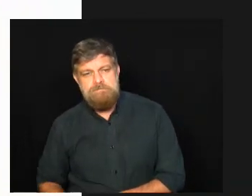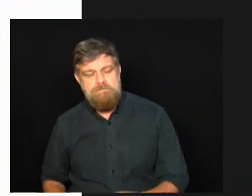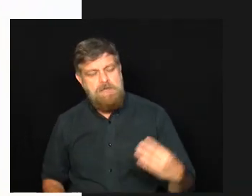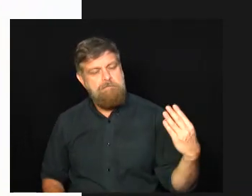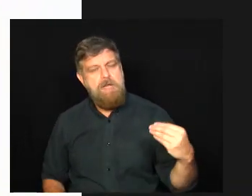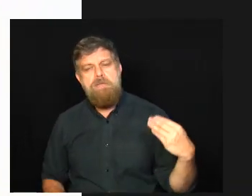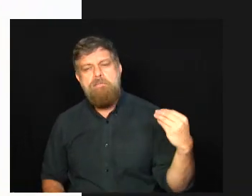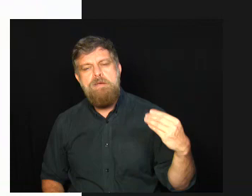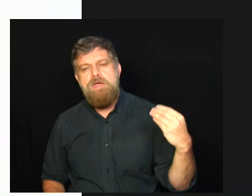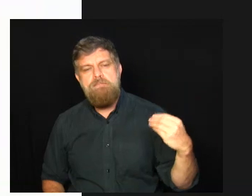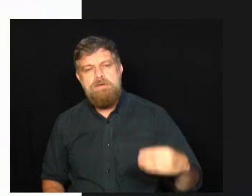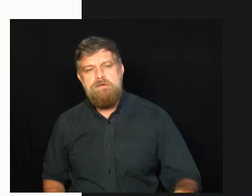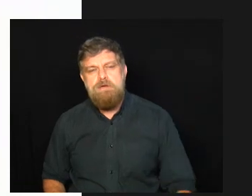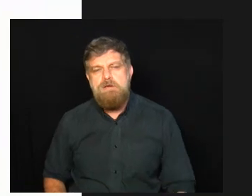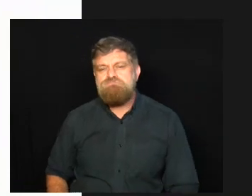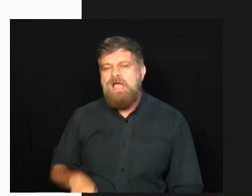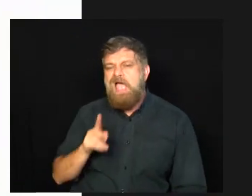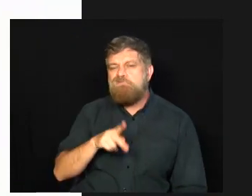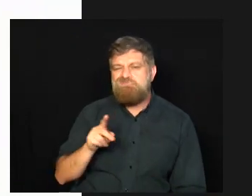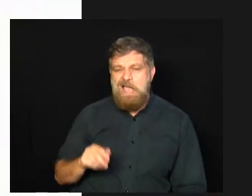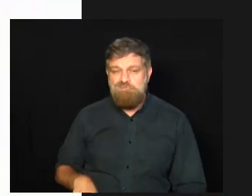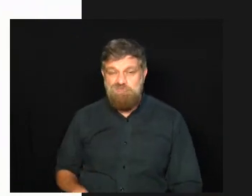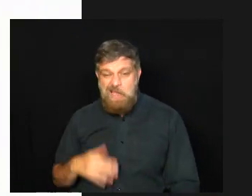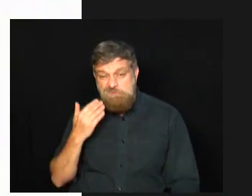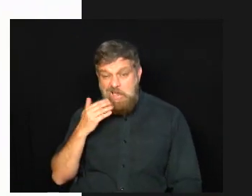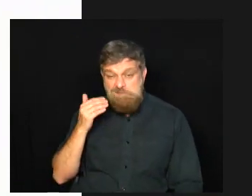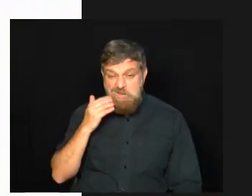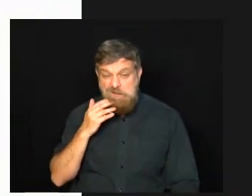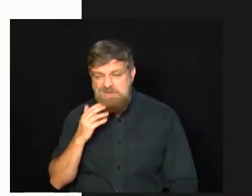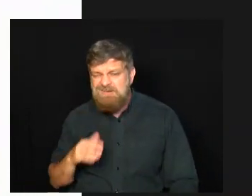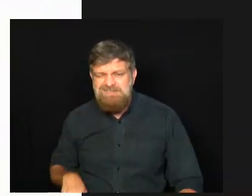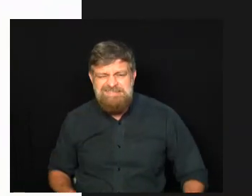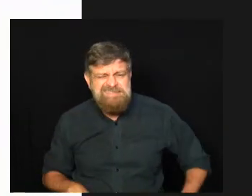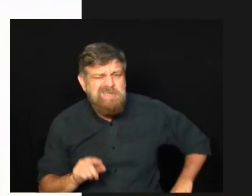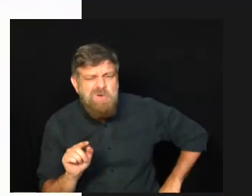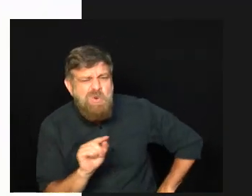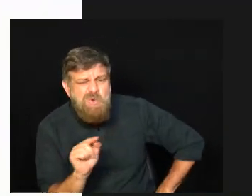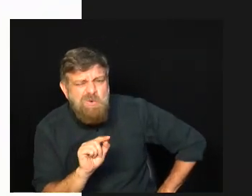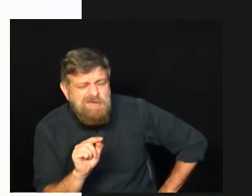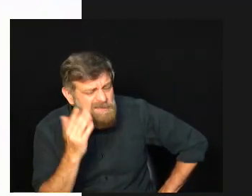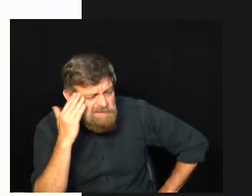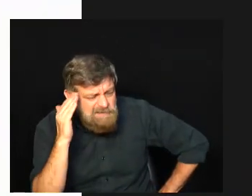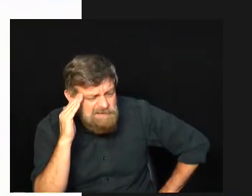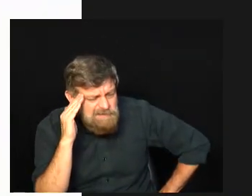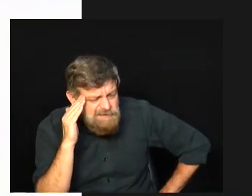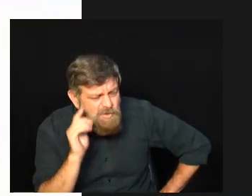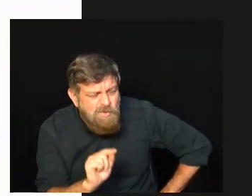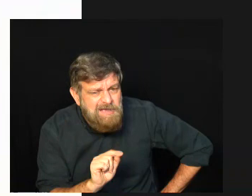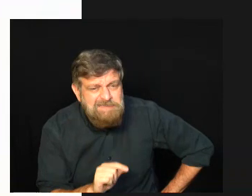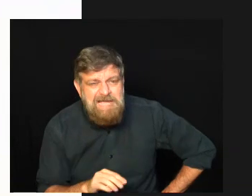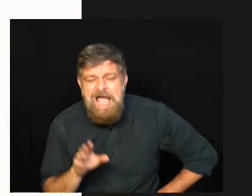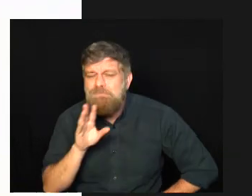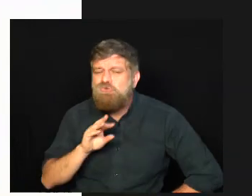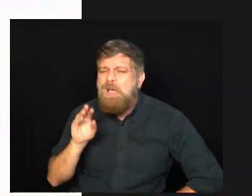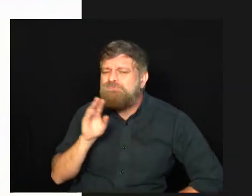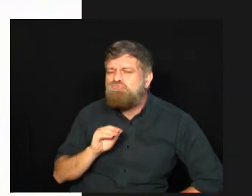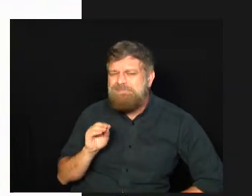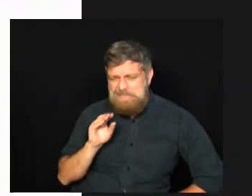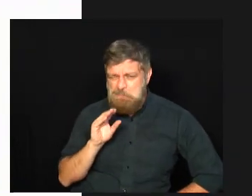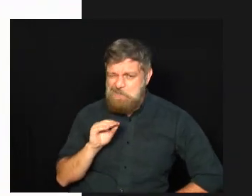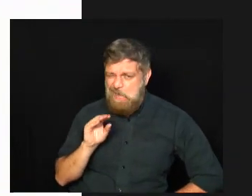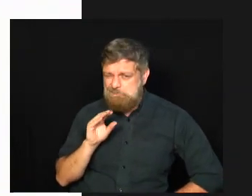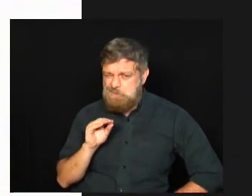assim: professora, a senhora podia... Eu falei: o que, minha filha? A senhora podia falar